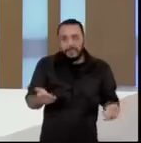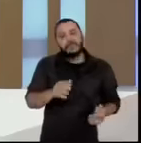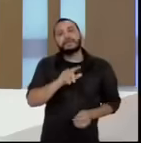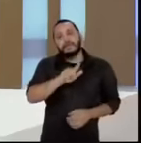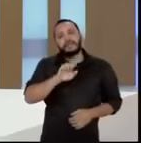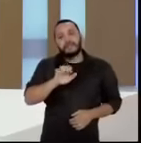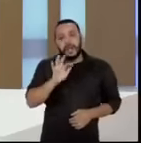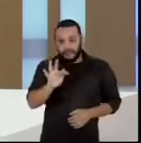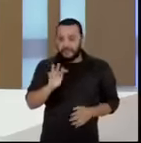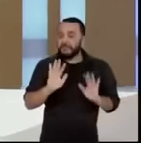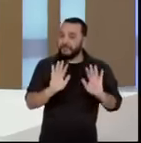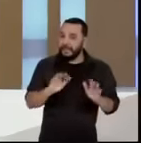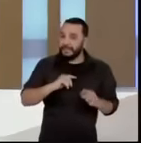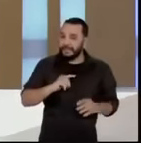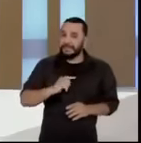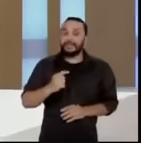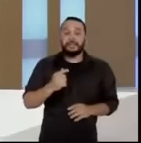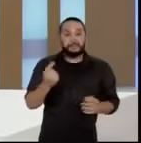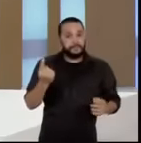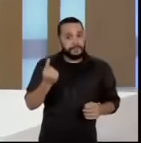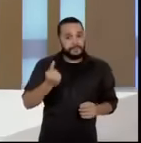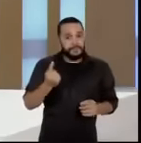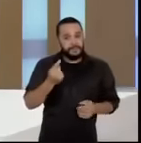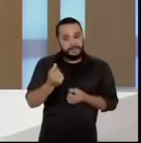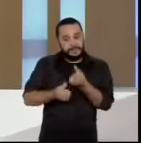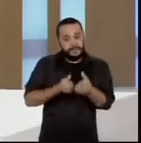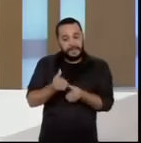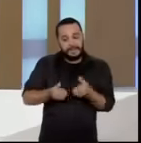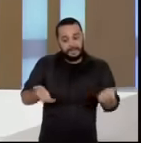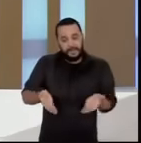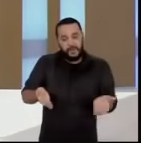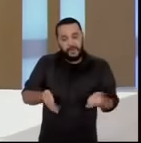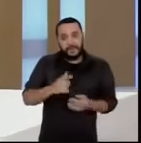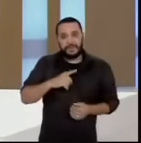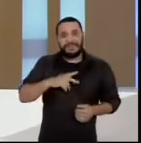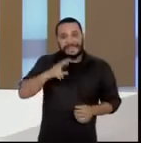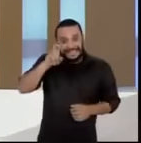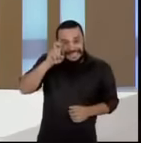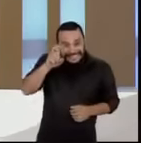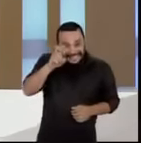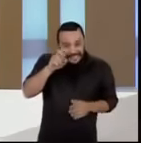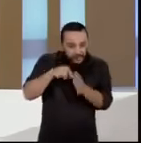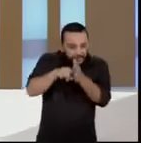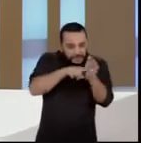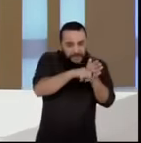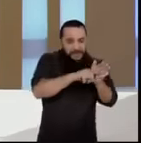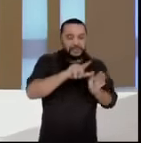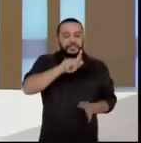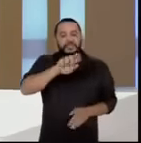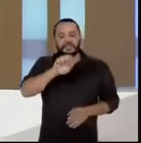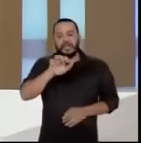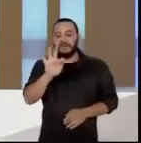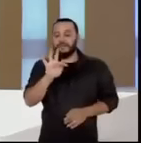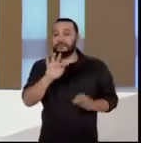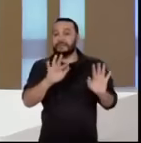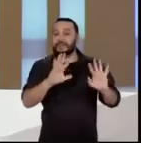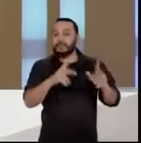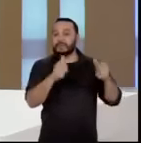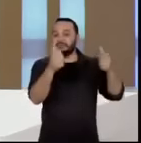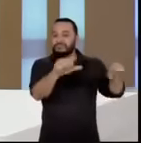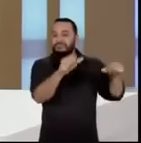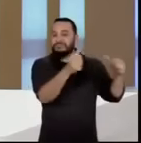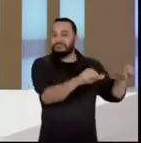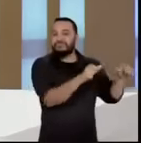esse ano, só para esse primeiro semestre deste ano, estavam previstas 5 operações do GEF. E nenhuma foi implementada, eles não